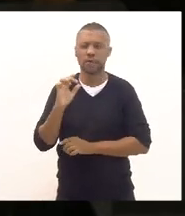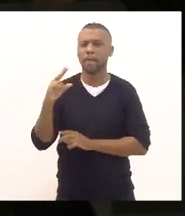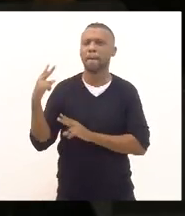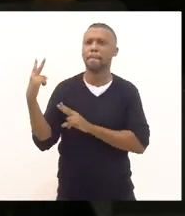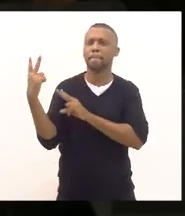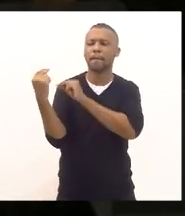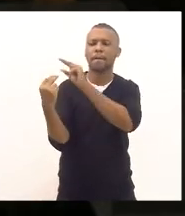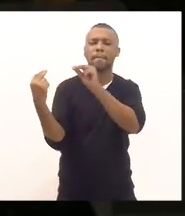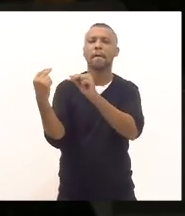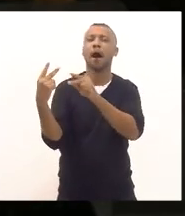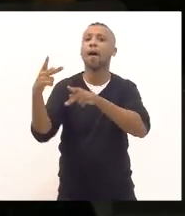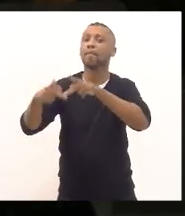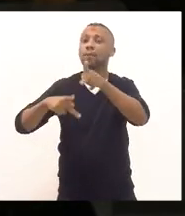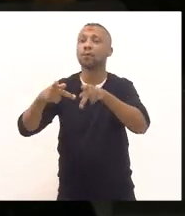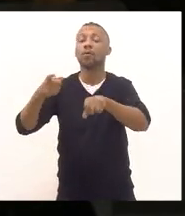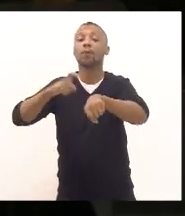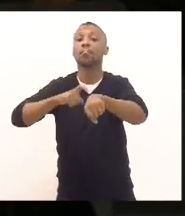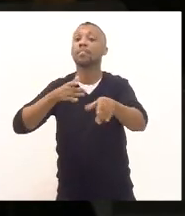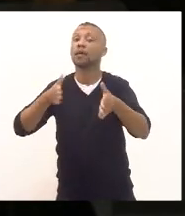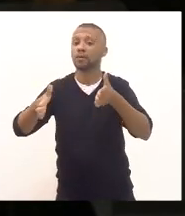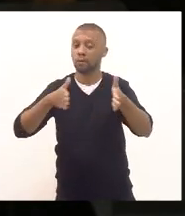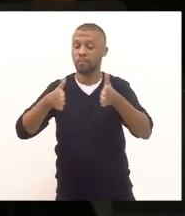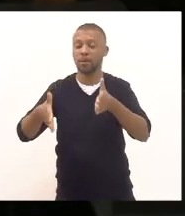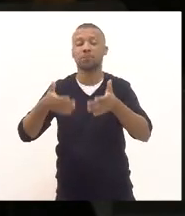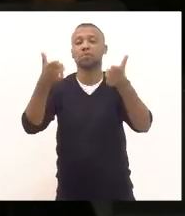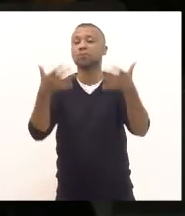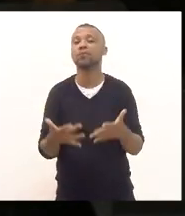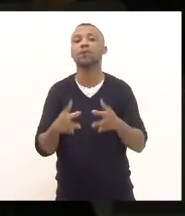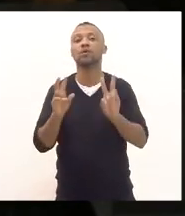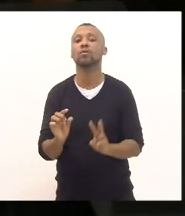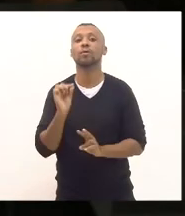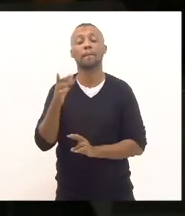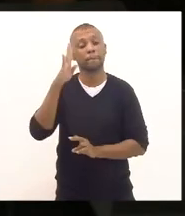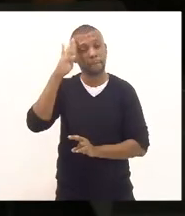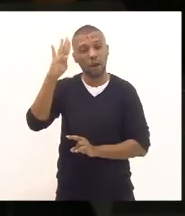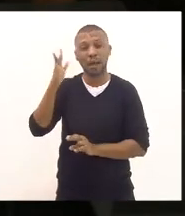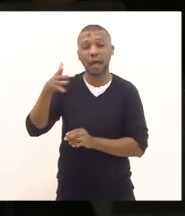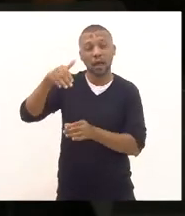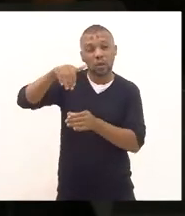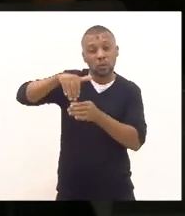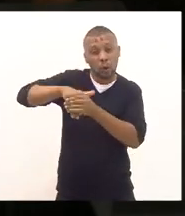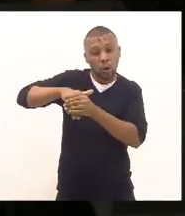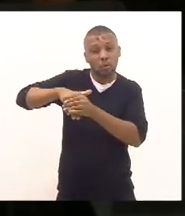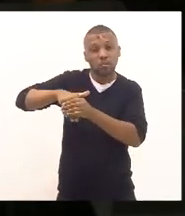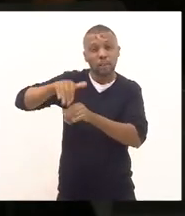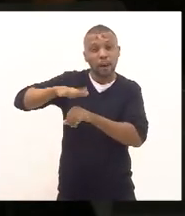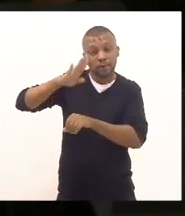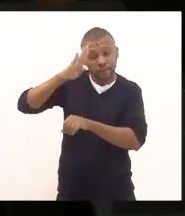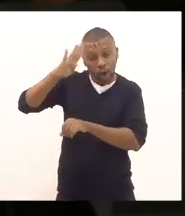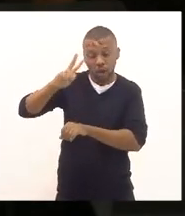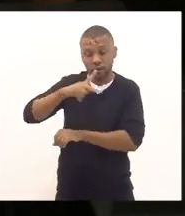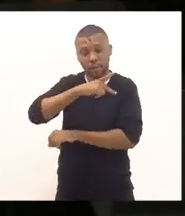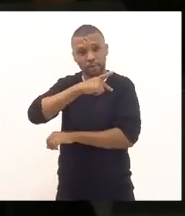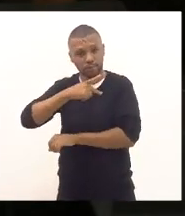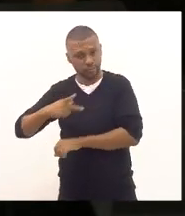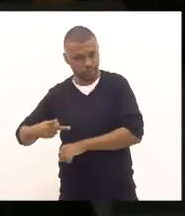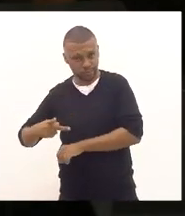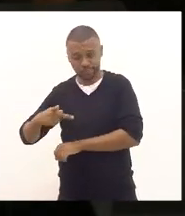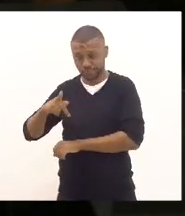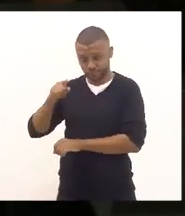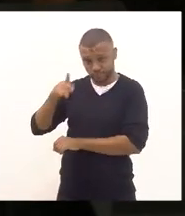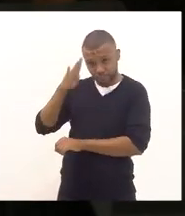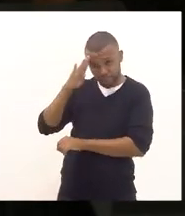fala população nesse período principalmente eleições majoritárias e principalmente de